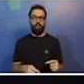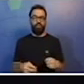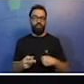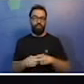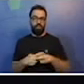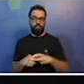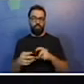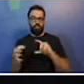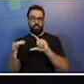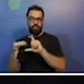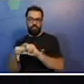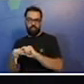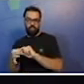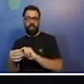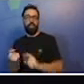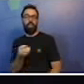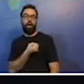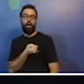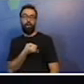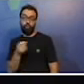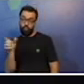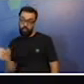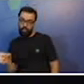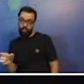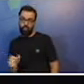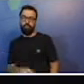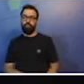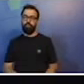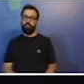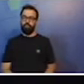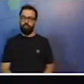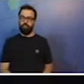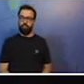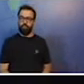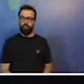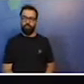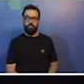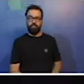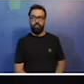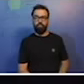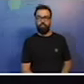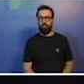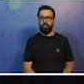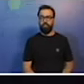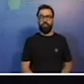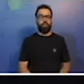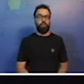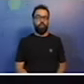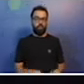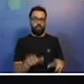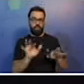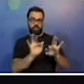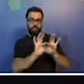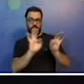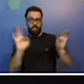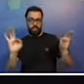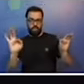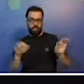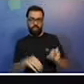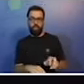agosto. Hoje é dia 30 de agosto. Olha, então, verbo